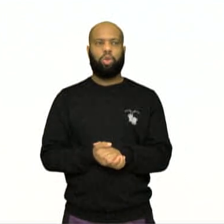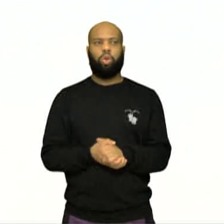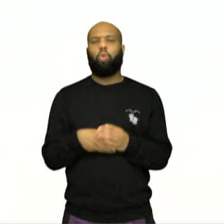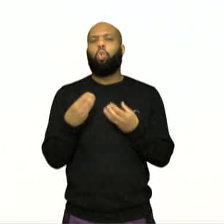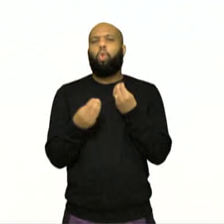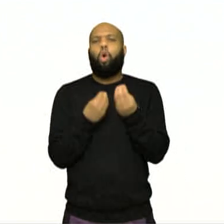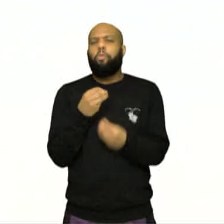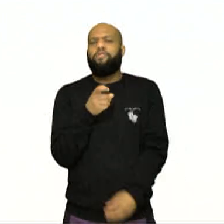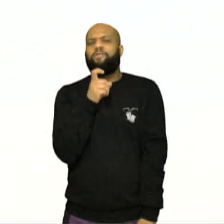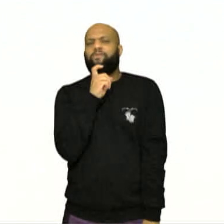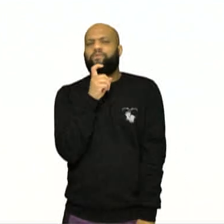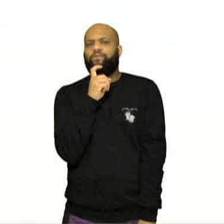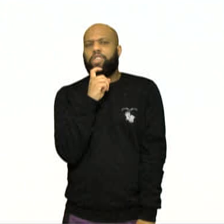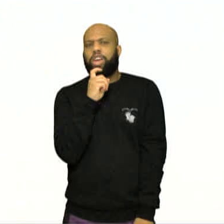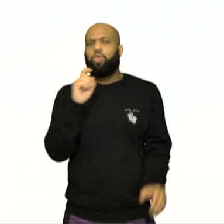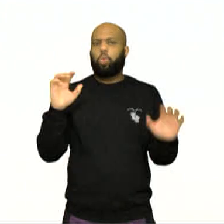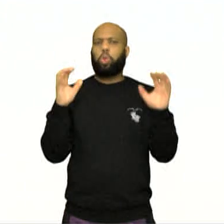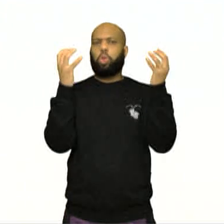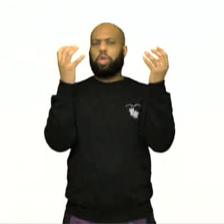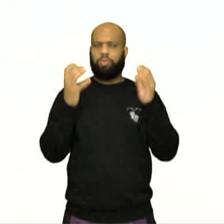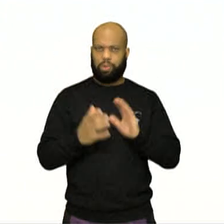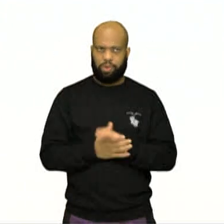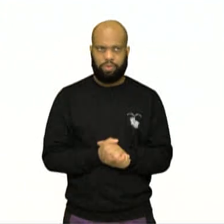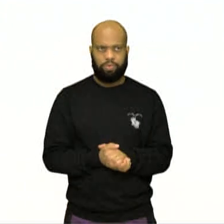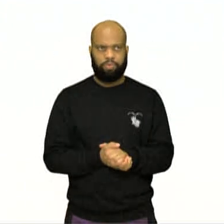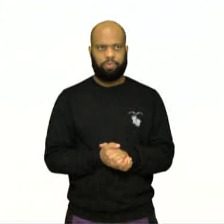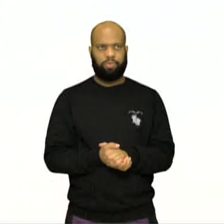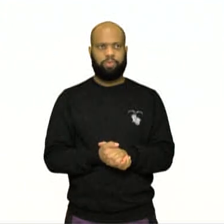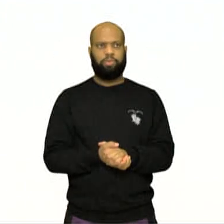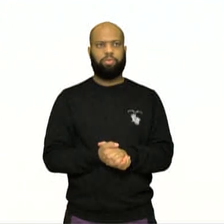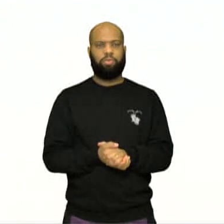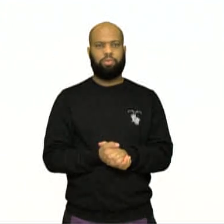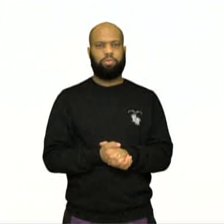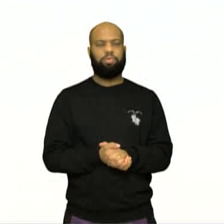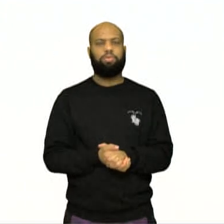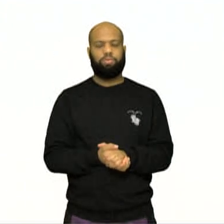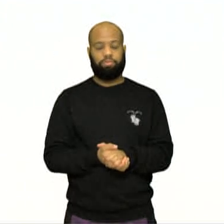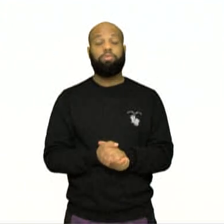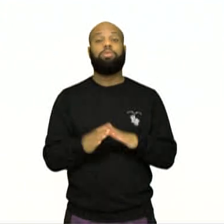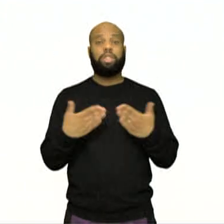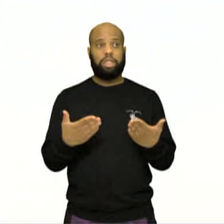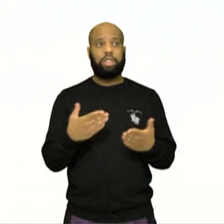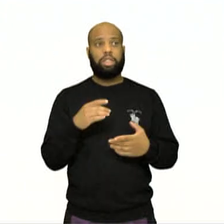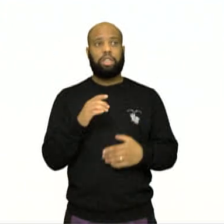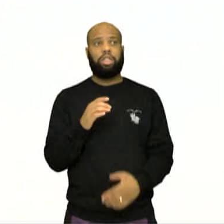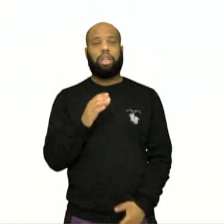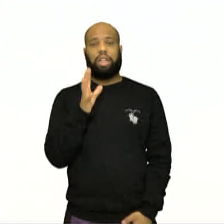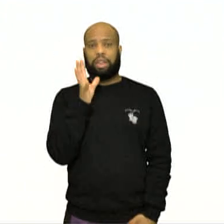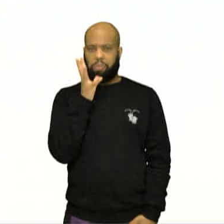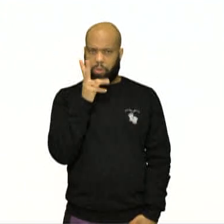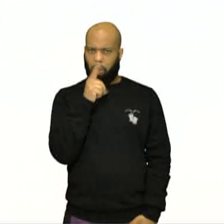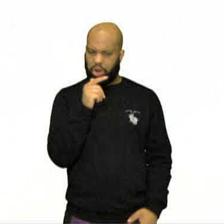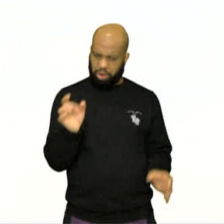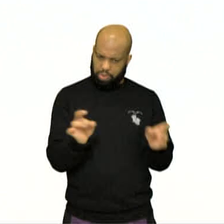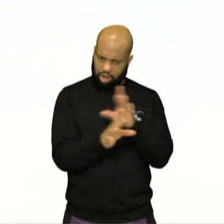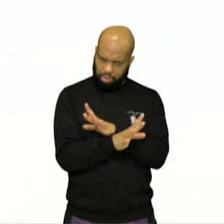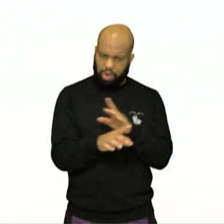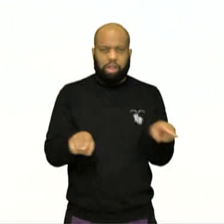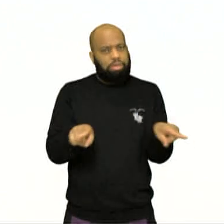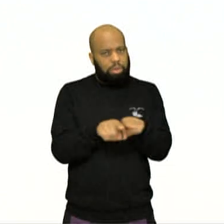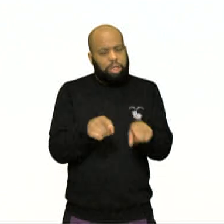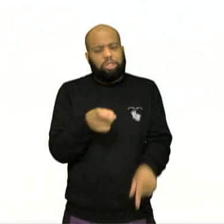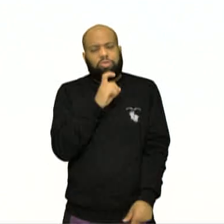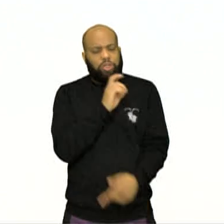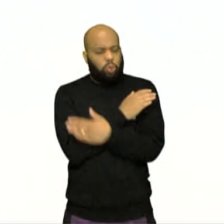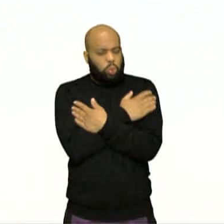o inverno no Canadá? They are long and very cold. O inverno lá são muito longos e muito